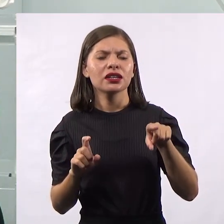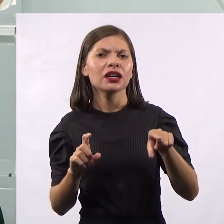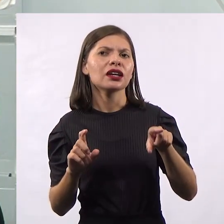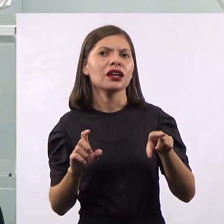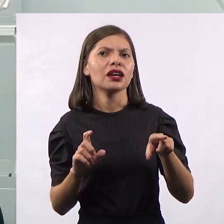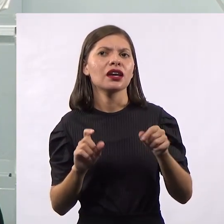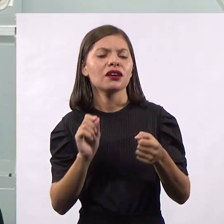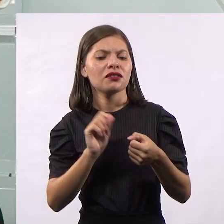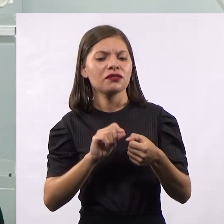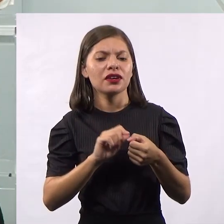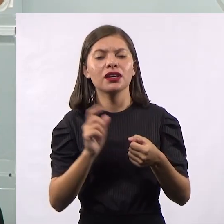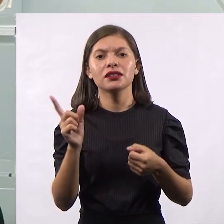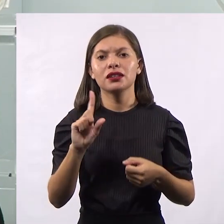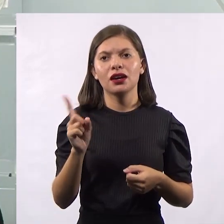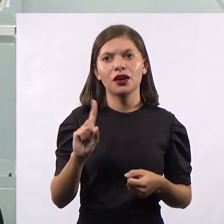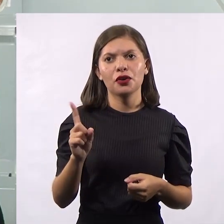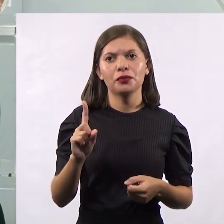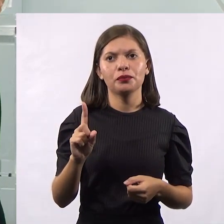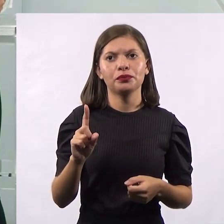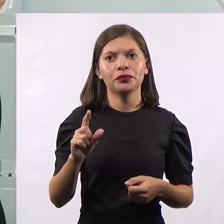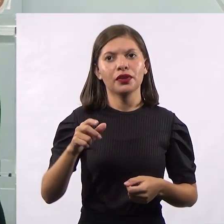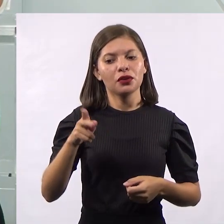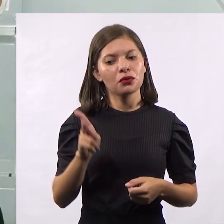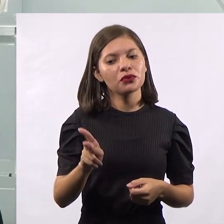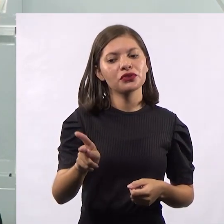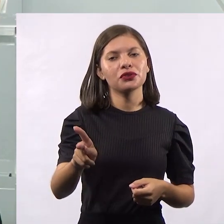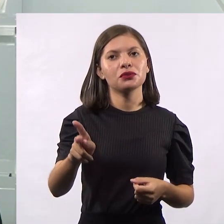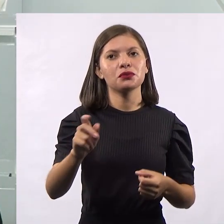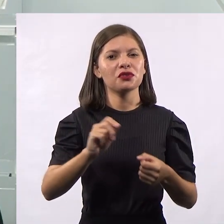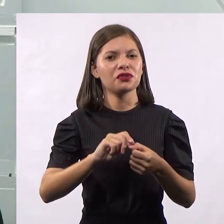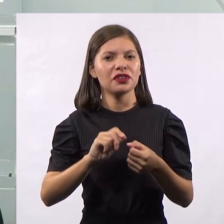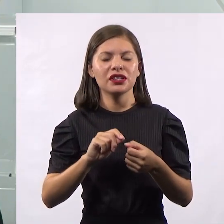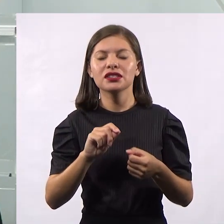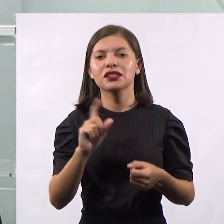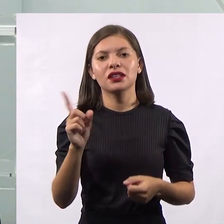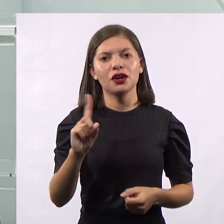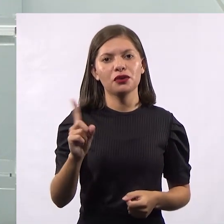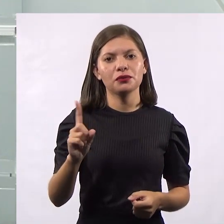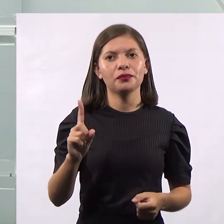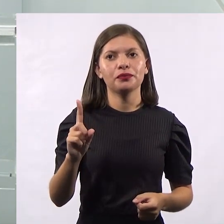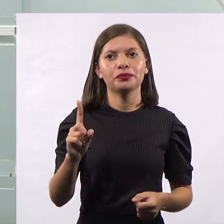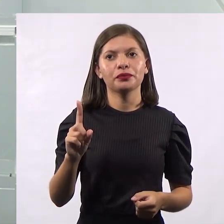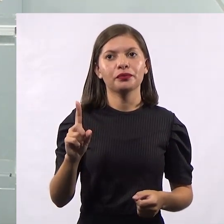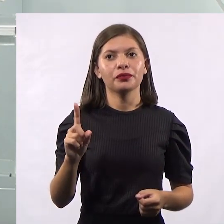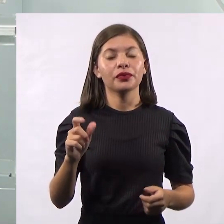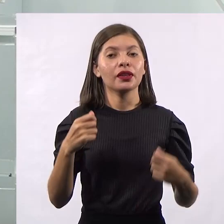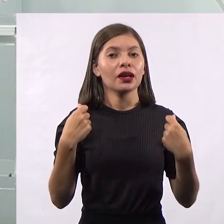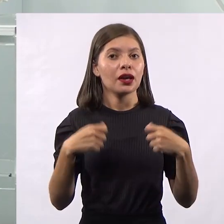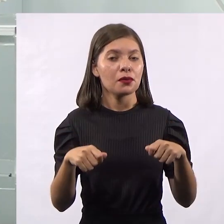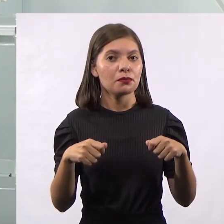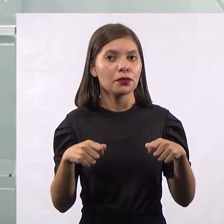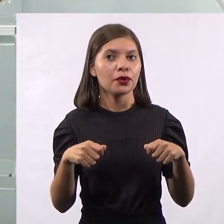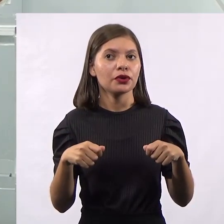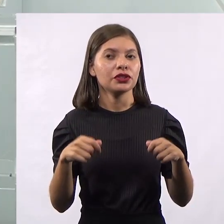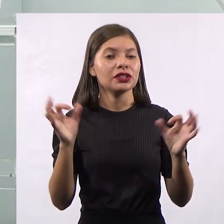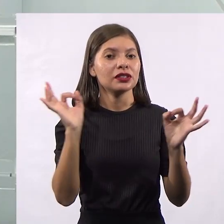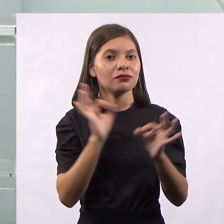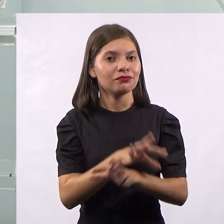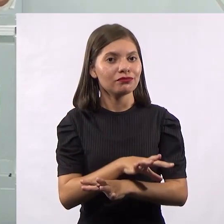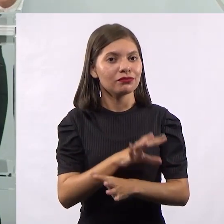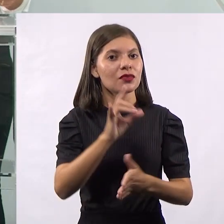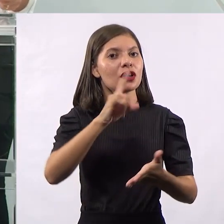tá funcionando, vocês não estão cumprindo e tal, e aí continua sem cumprir, aí sim a administração pode